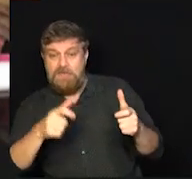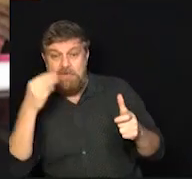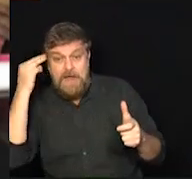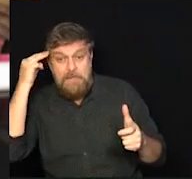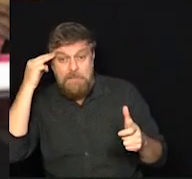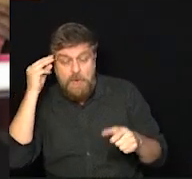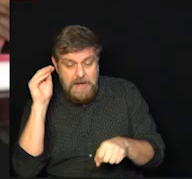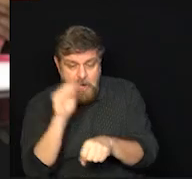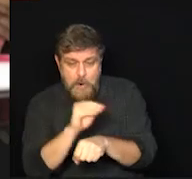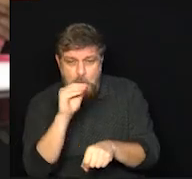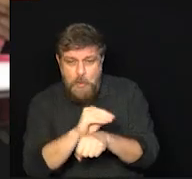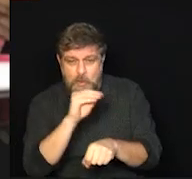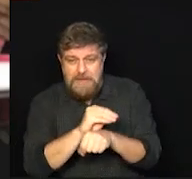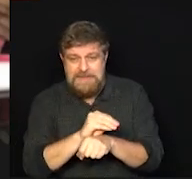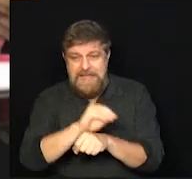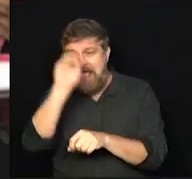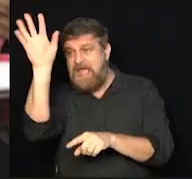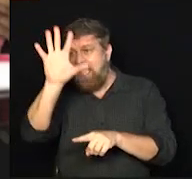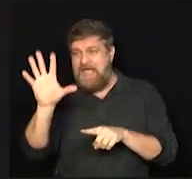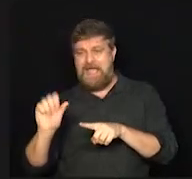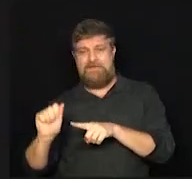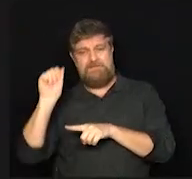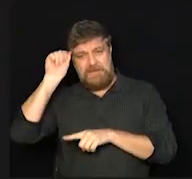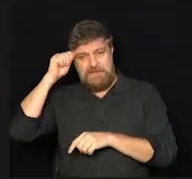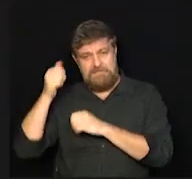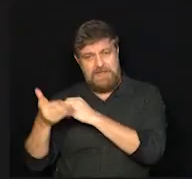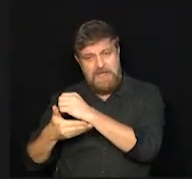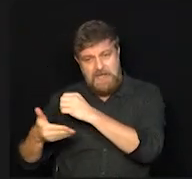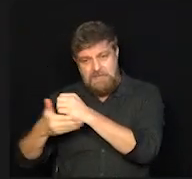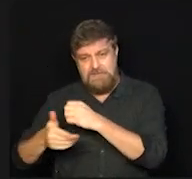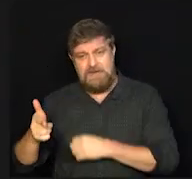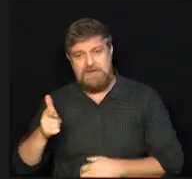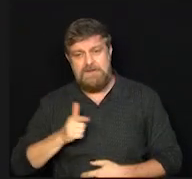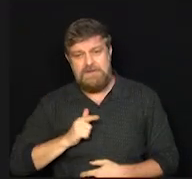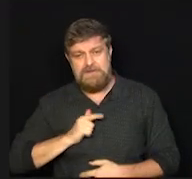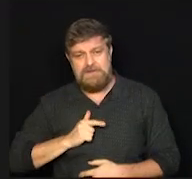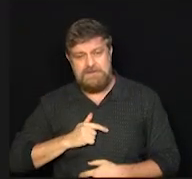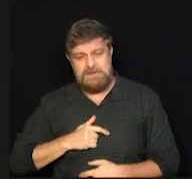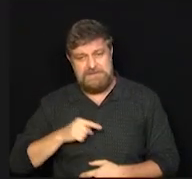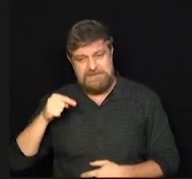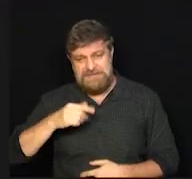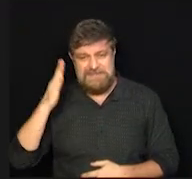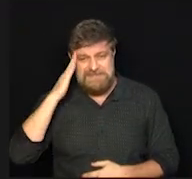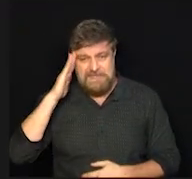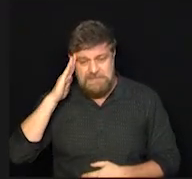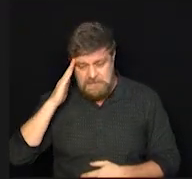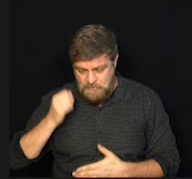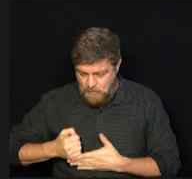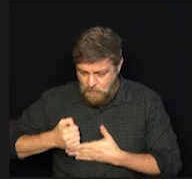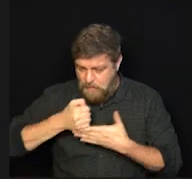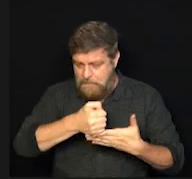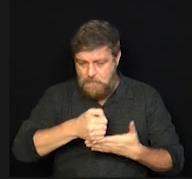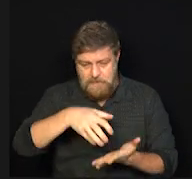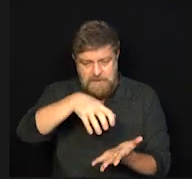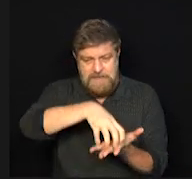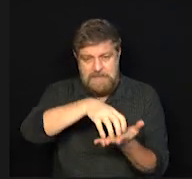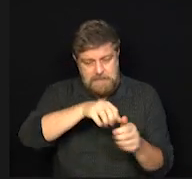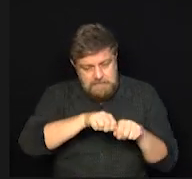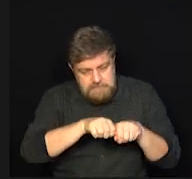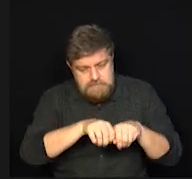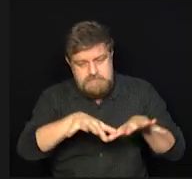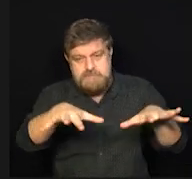de memória de matriz africana e dar visibilidade às contas do estômago peça matriz